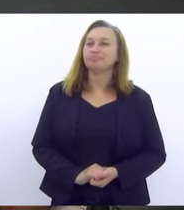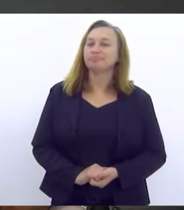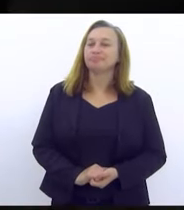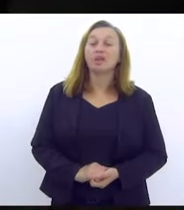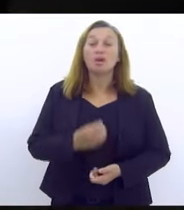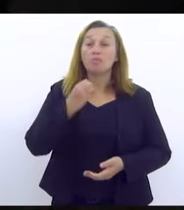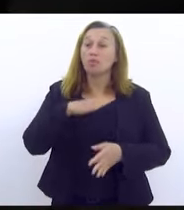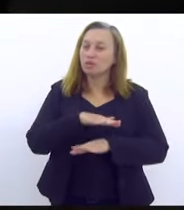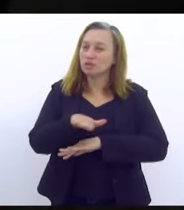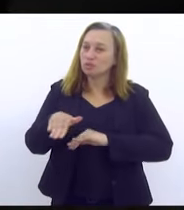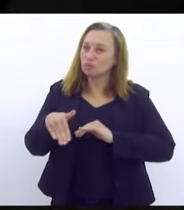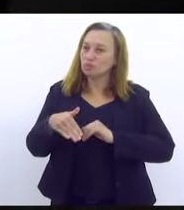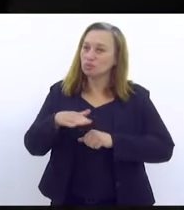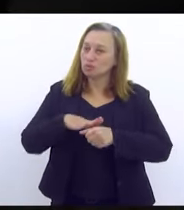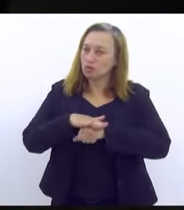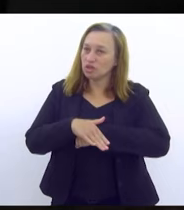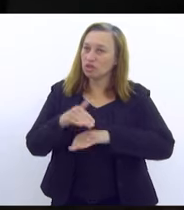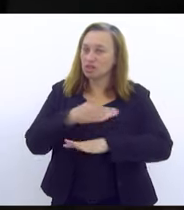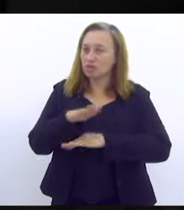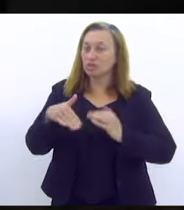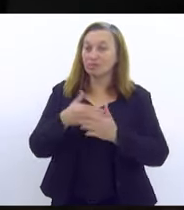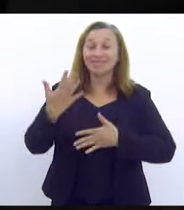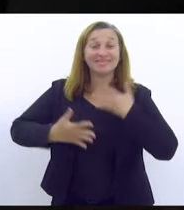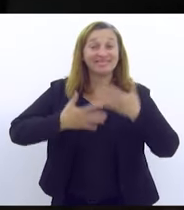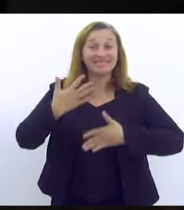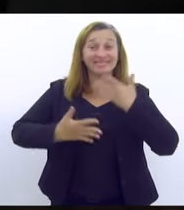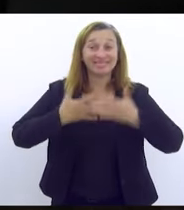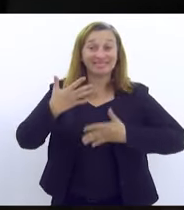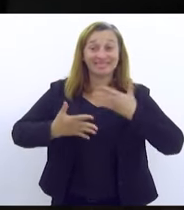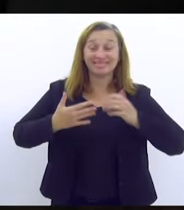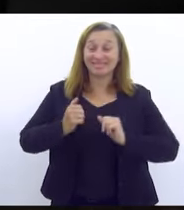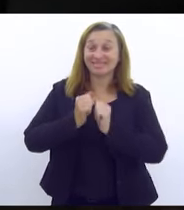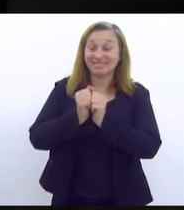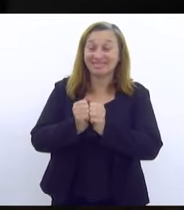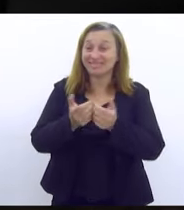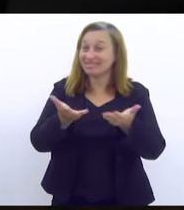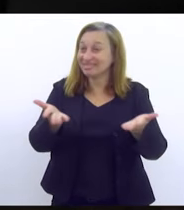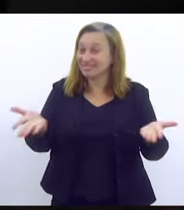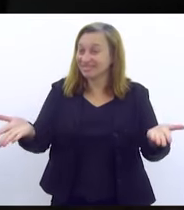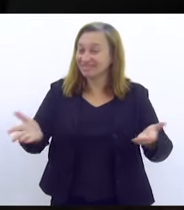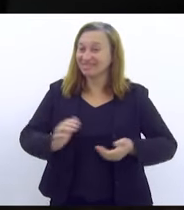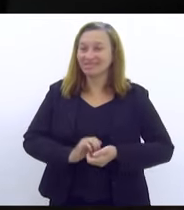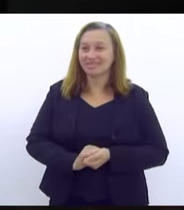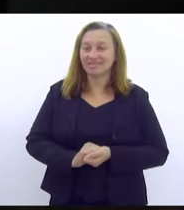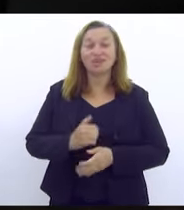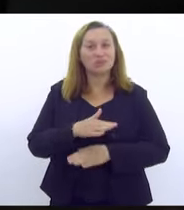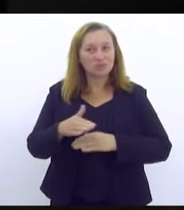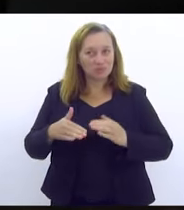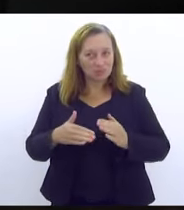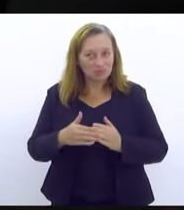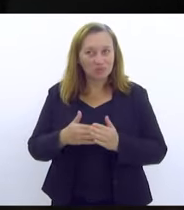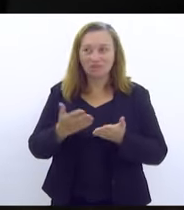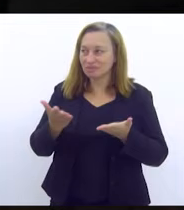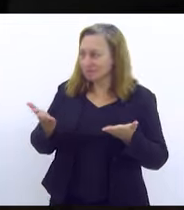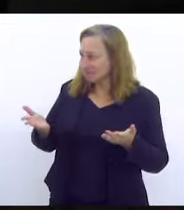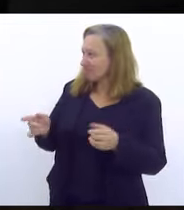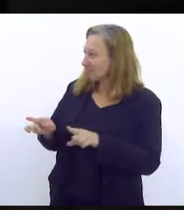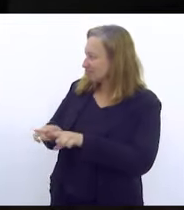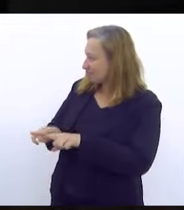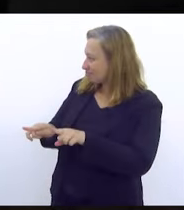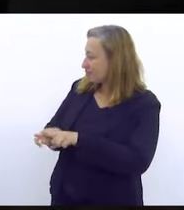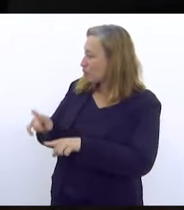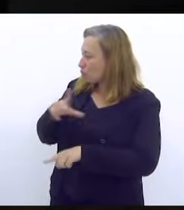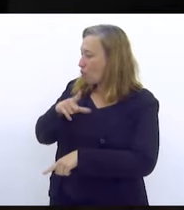Boa noite a todos e todas. É uma alegria imensa estar aqui com todas vocês. E todos também, né? Porque também tem